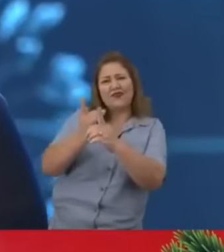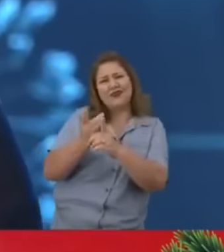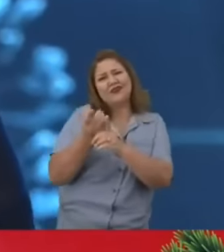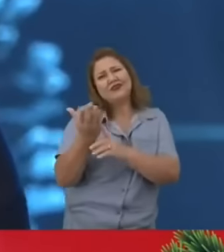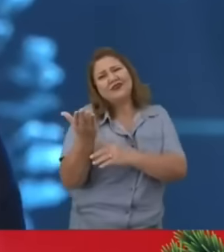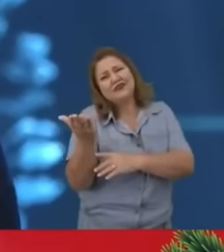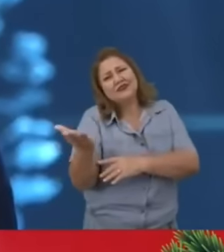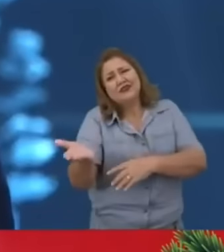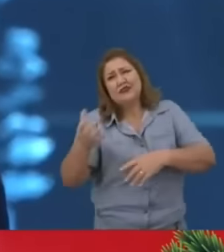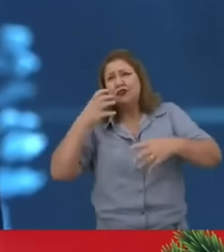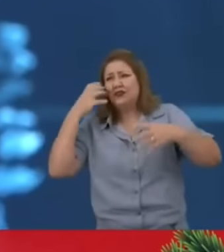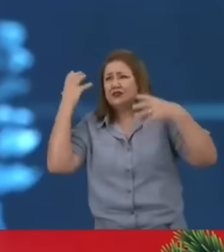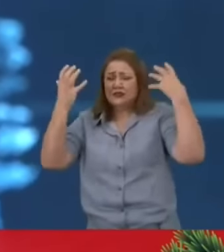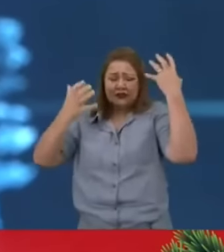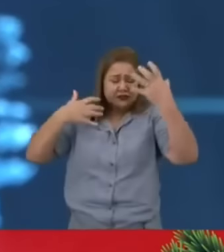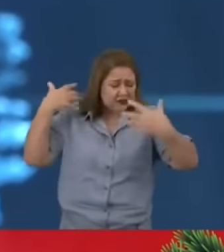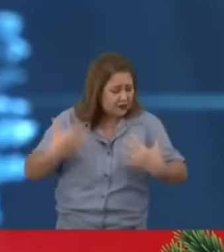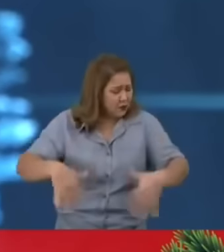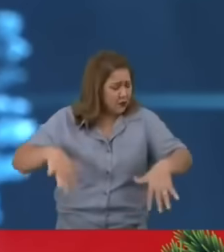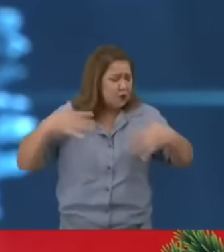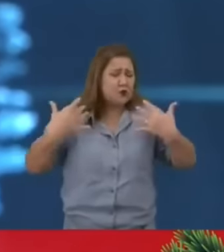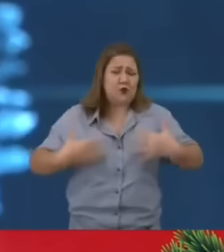Nesse desespero em que eu me vejo,